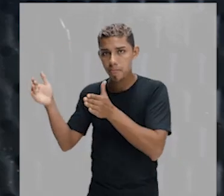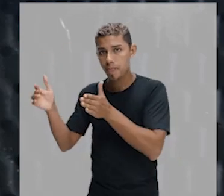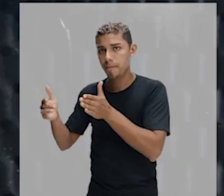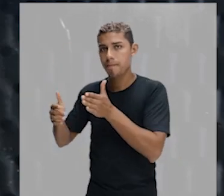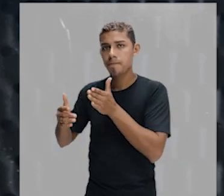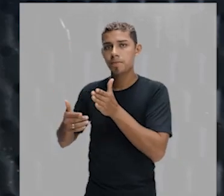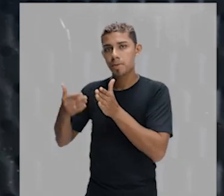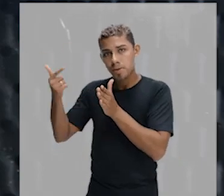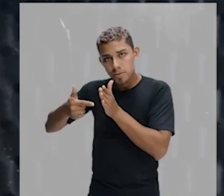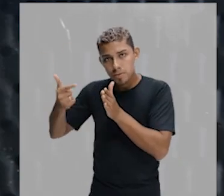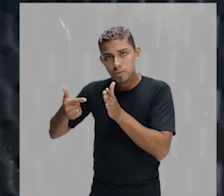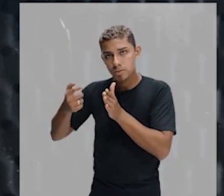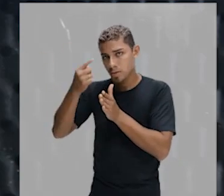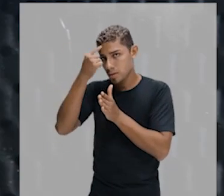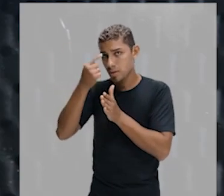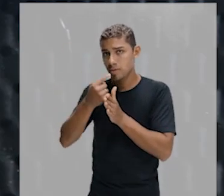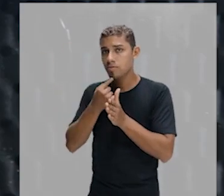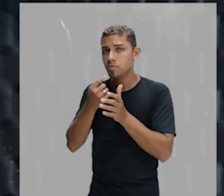temos aí